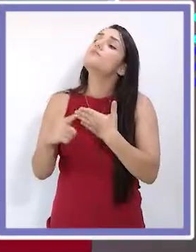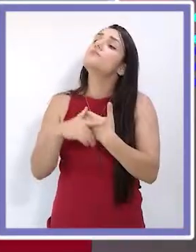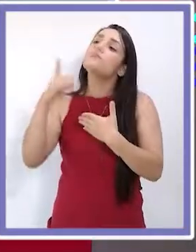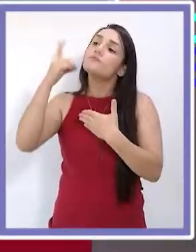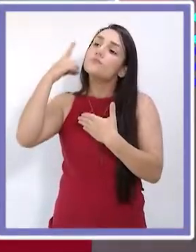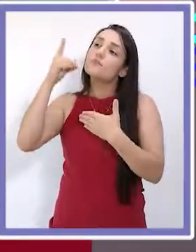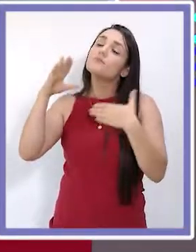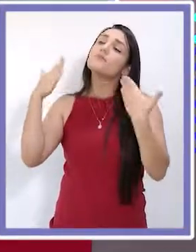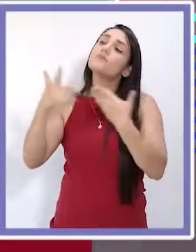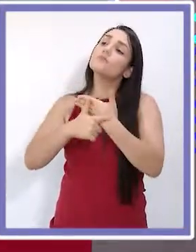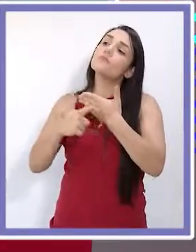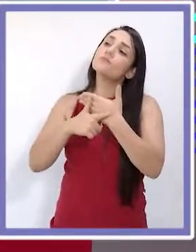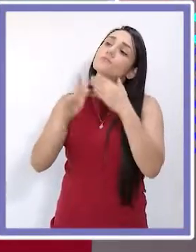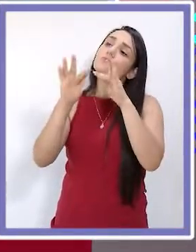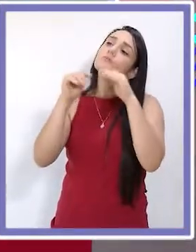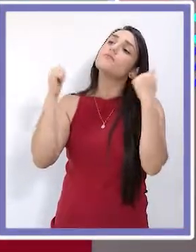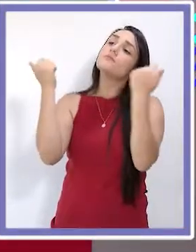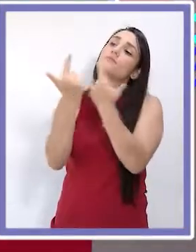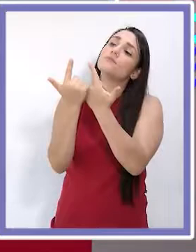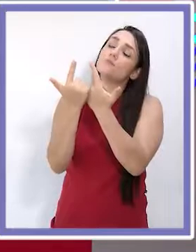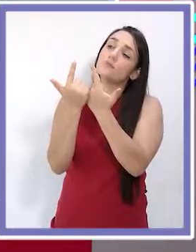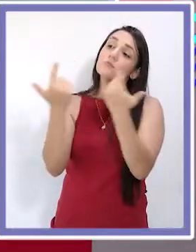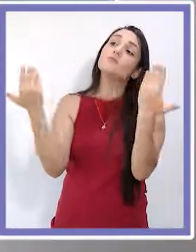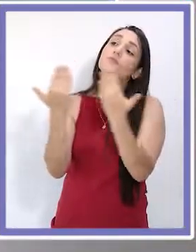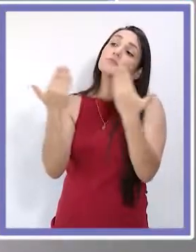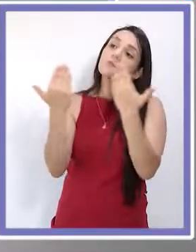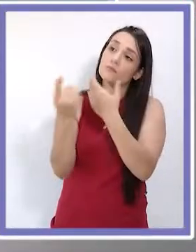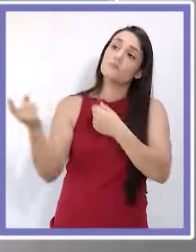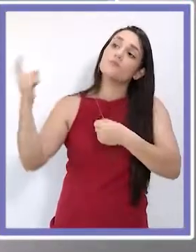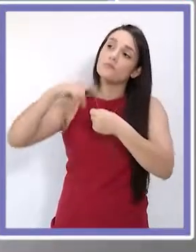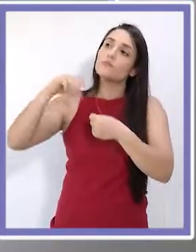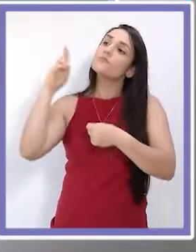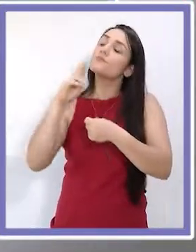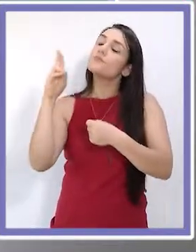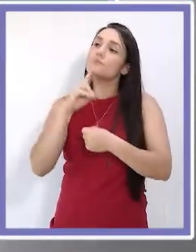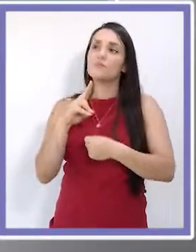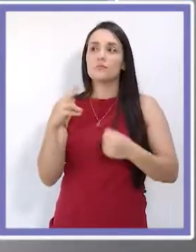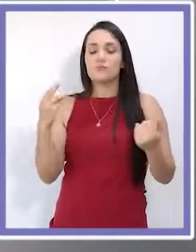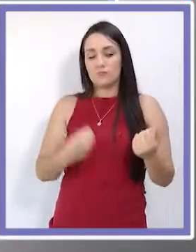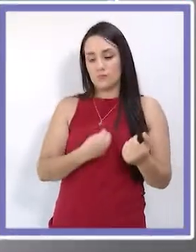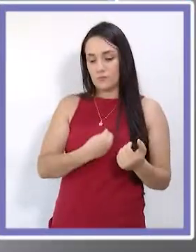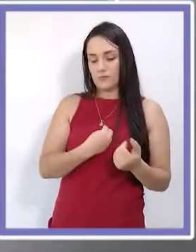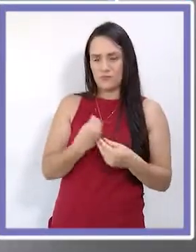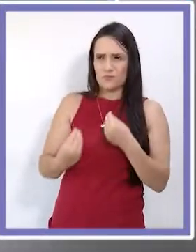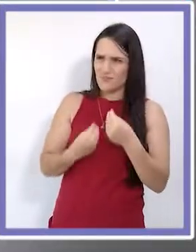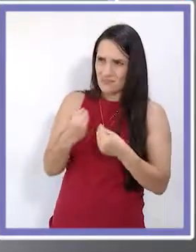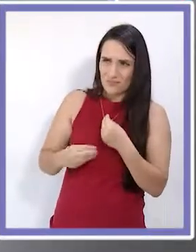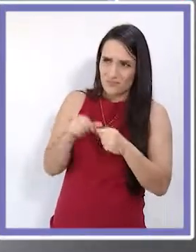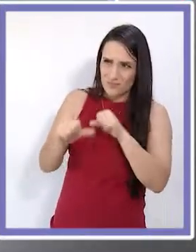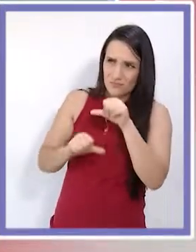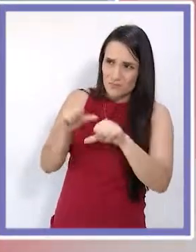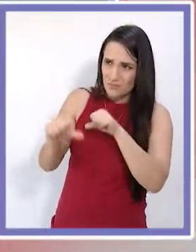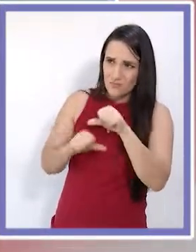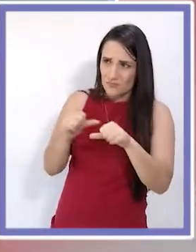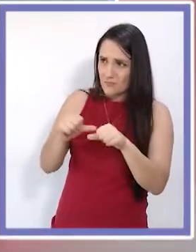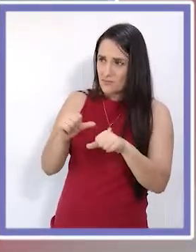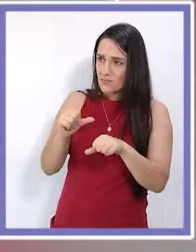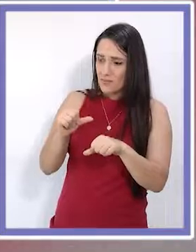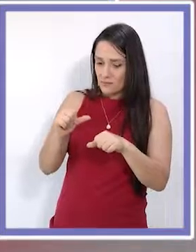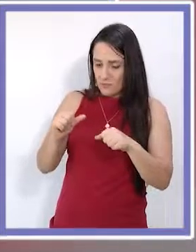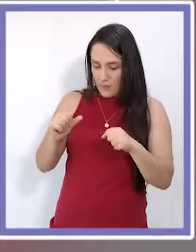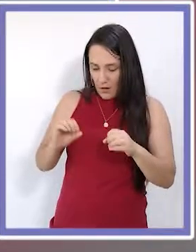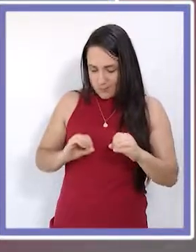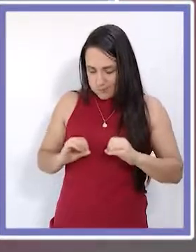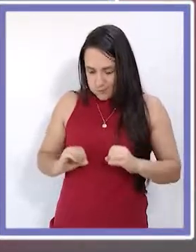dos deputados, qual é o papel da Assembleia nessa retomada também agora da pós-pandemia, também na doação